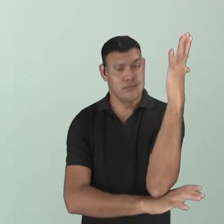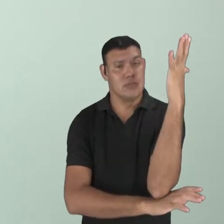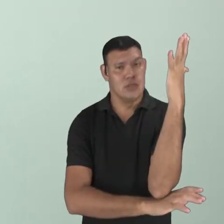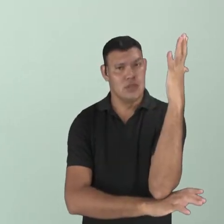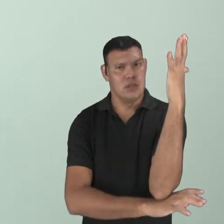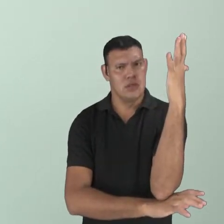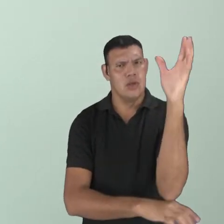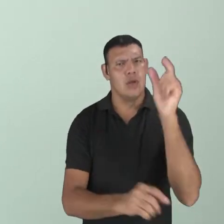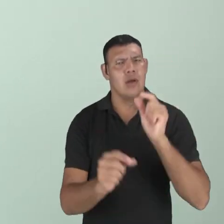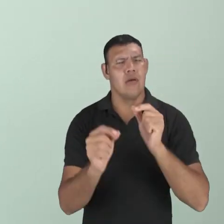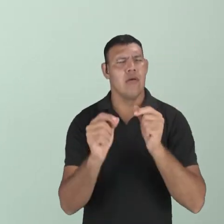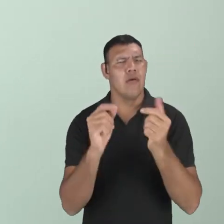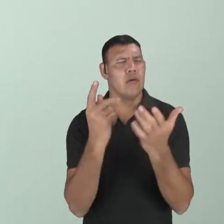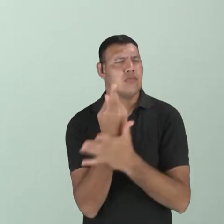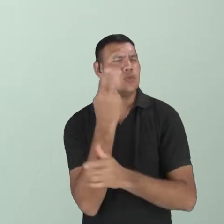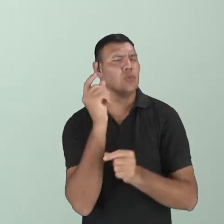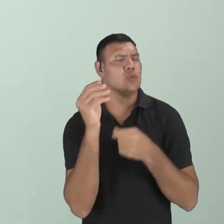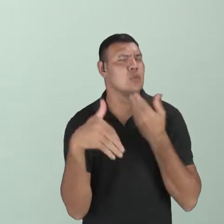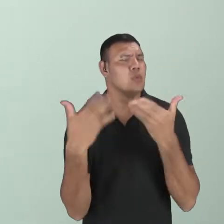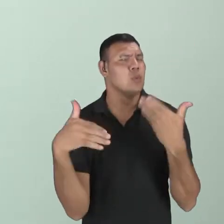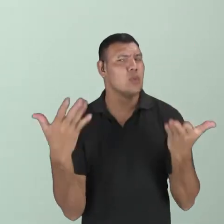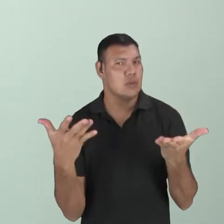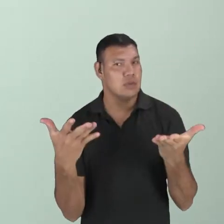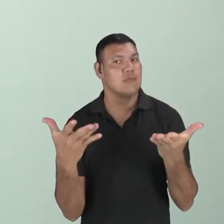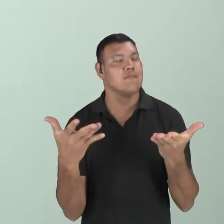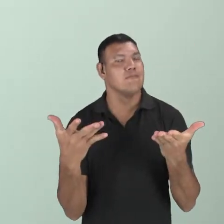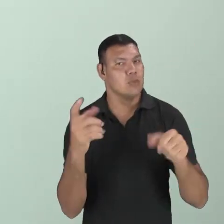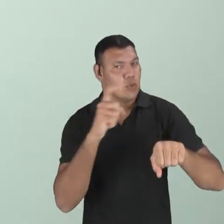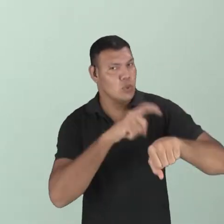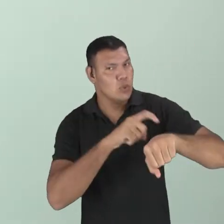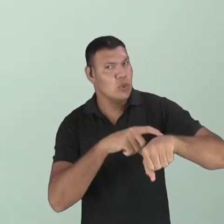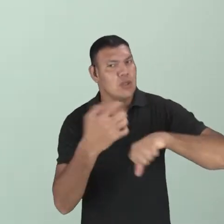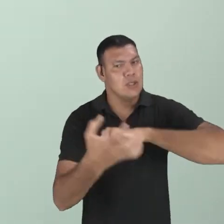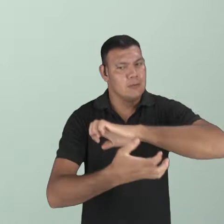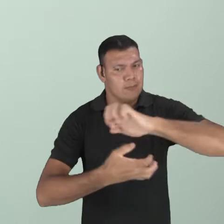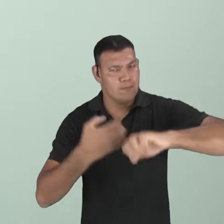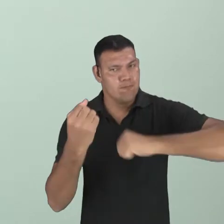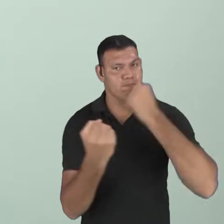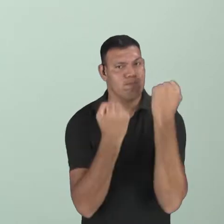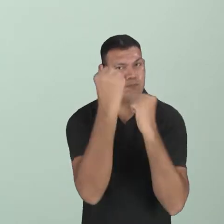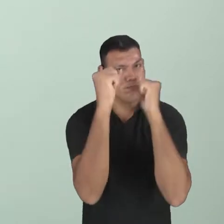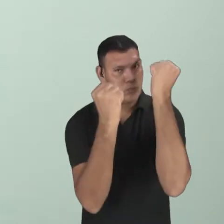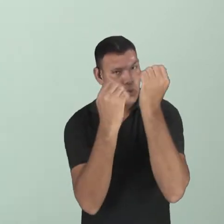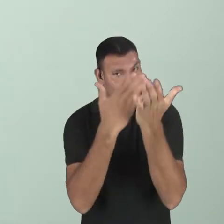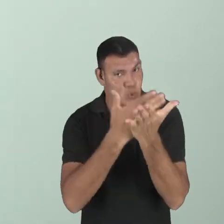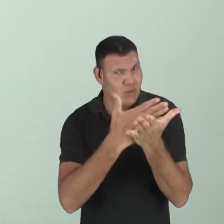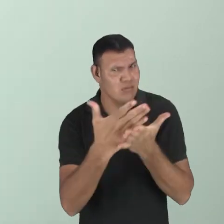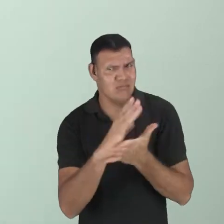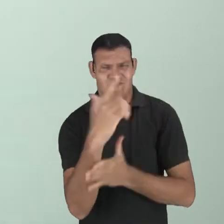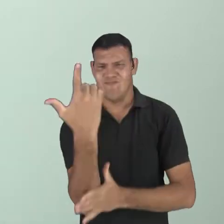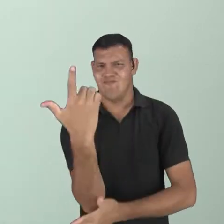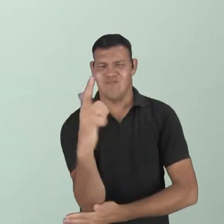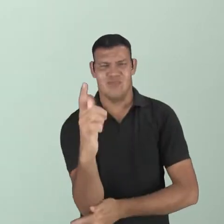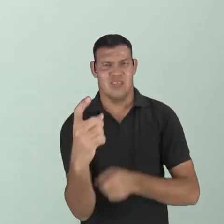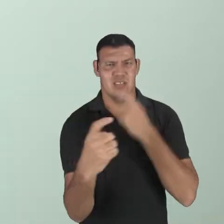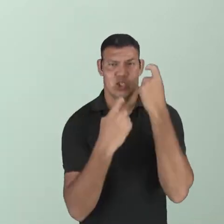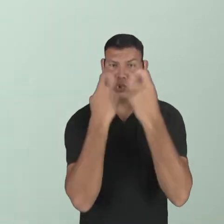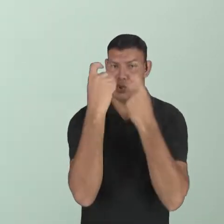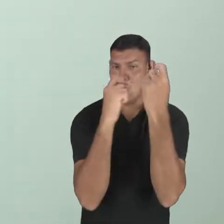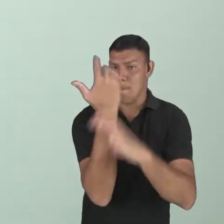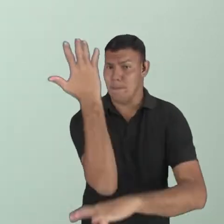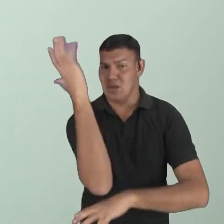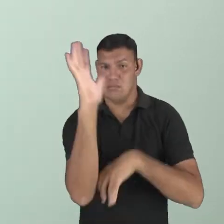depois da Revolução Industrial, porque com o início das indústrias nós não tínhamos essa preocupação